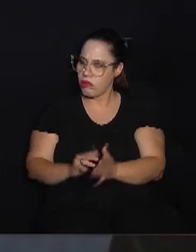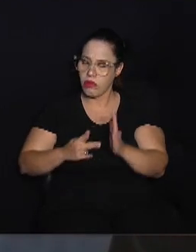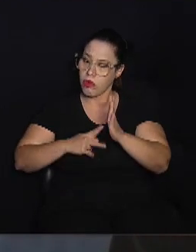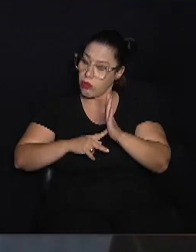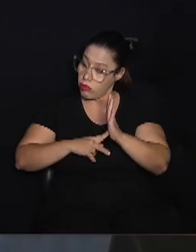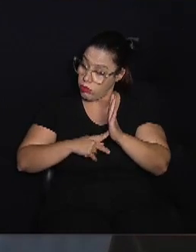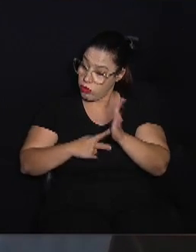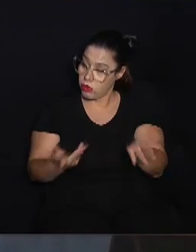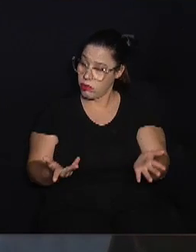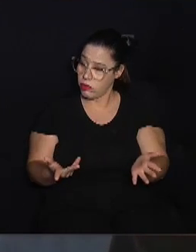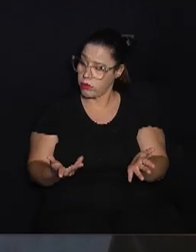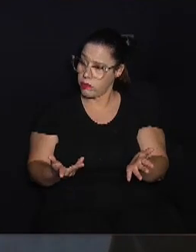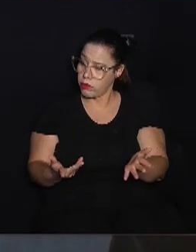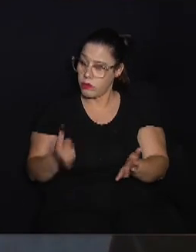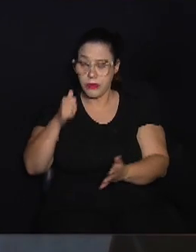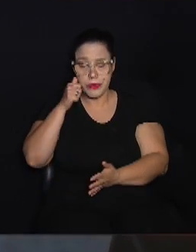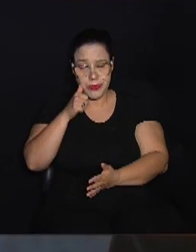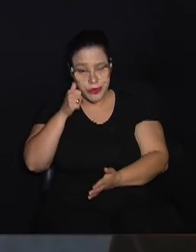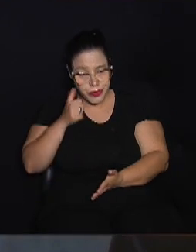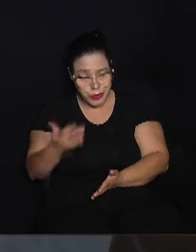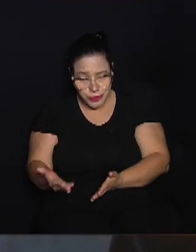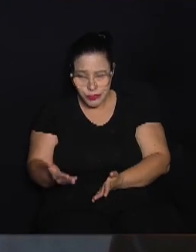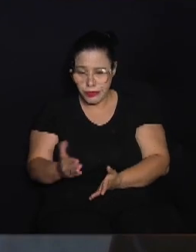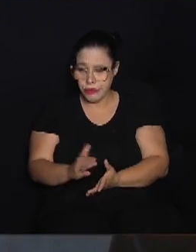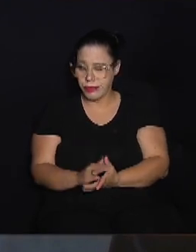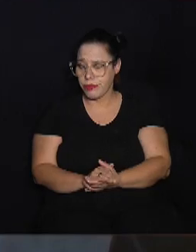sindicato, quanto mulher.